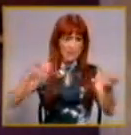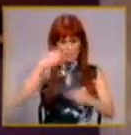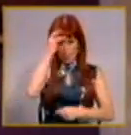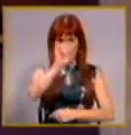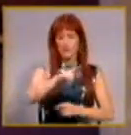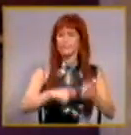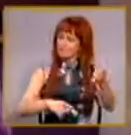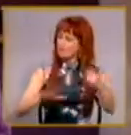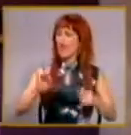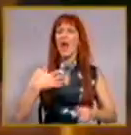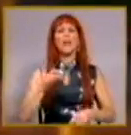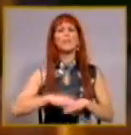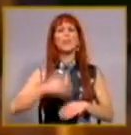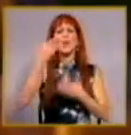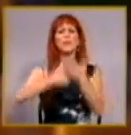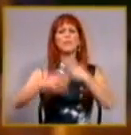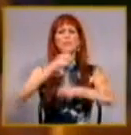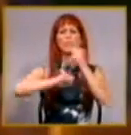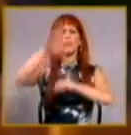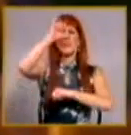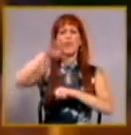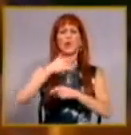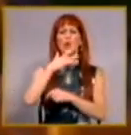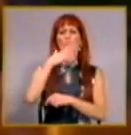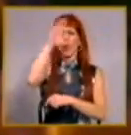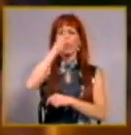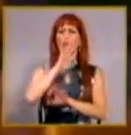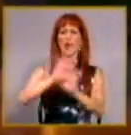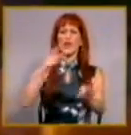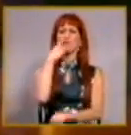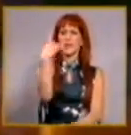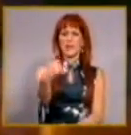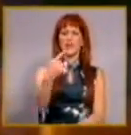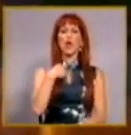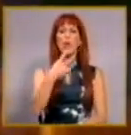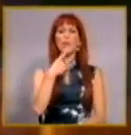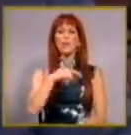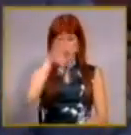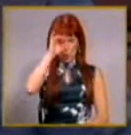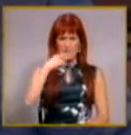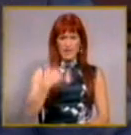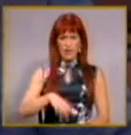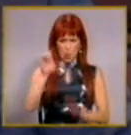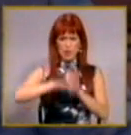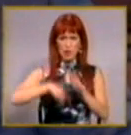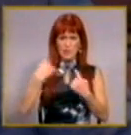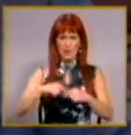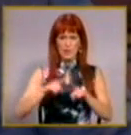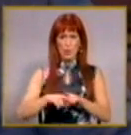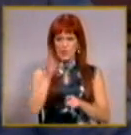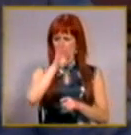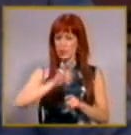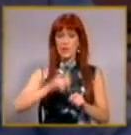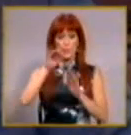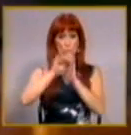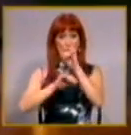vista. Hélder Amaral, com esta moção de censura, o Governo fica oficialmente isolado. Pergunto-lhe se o Governo tem condições para implementar